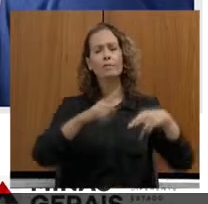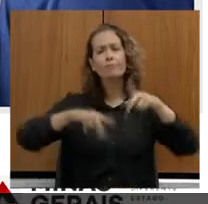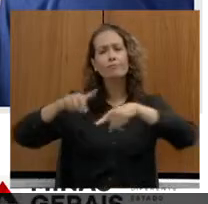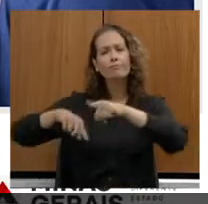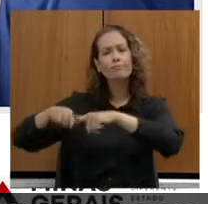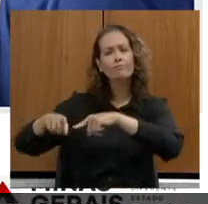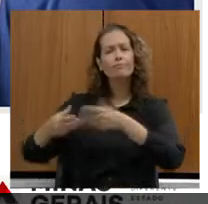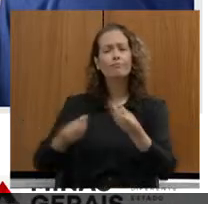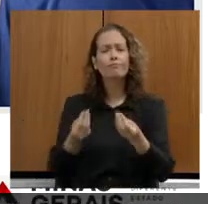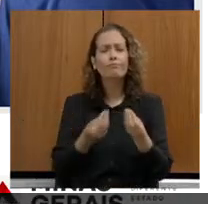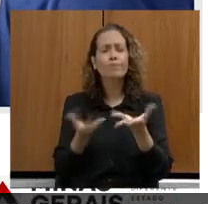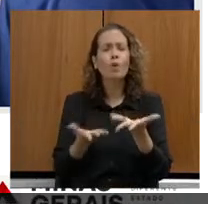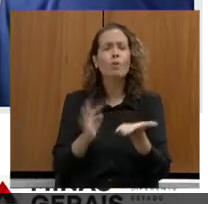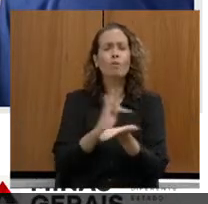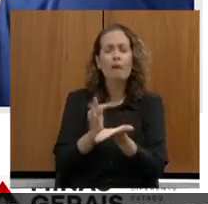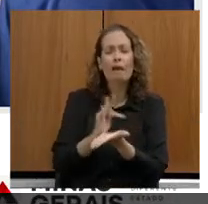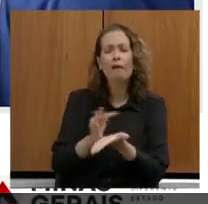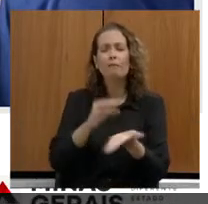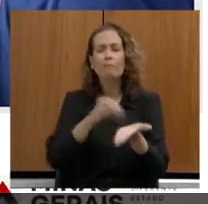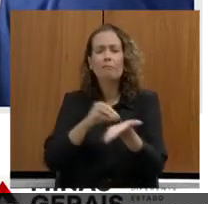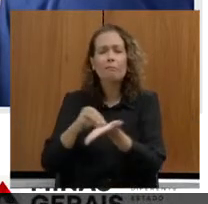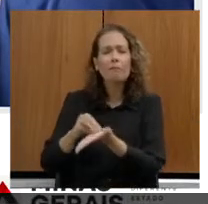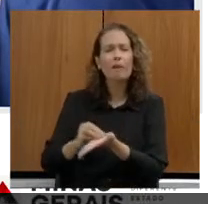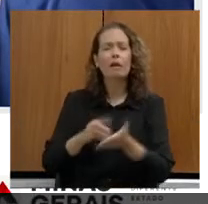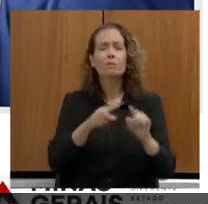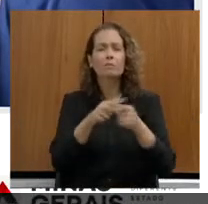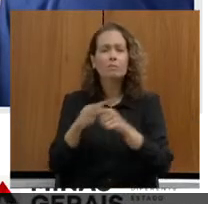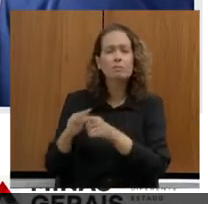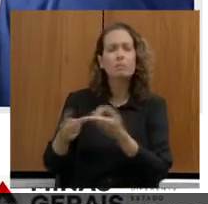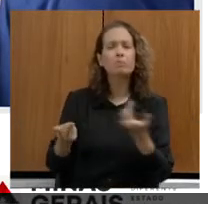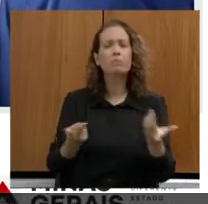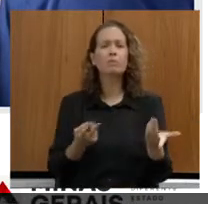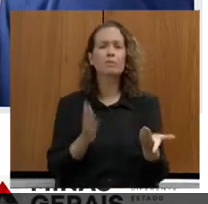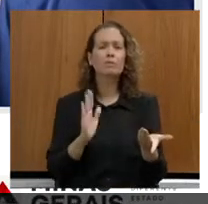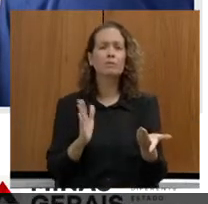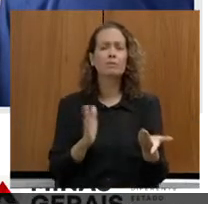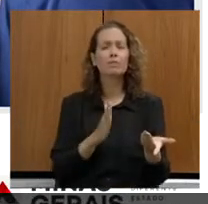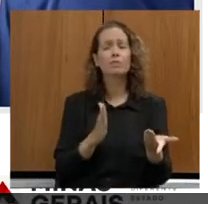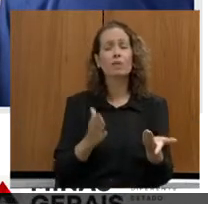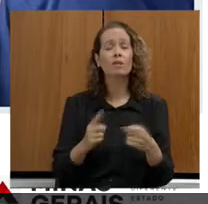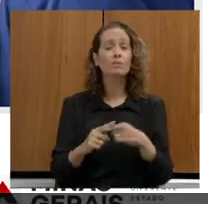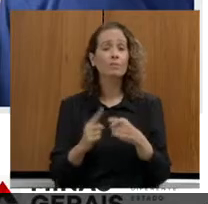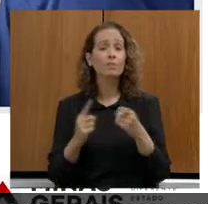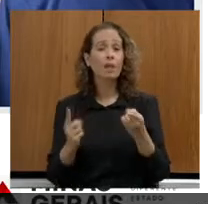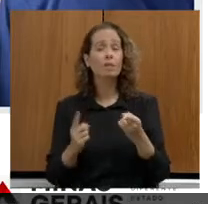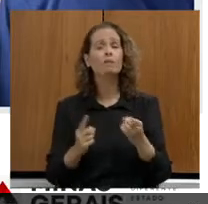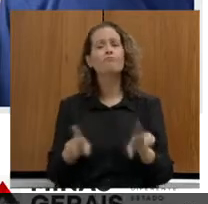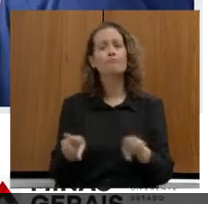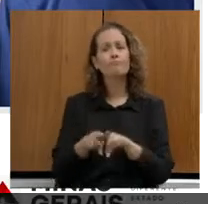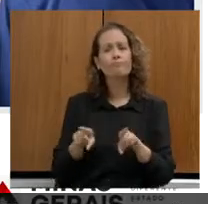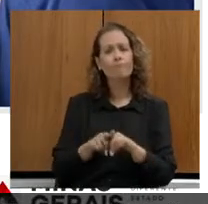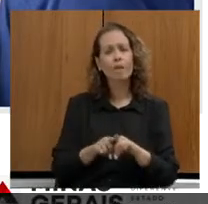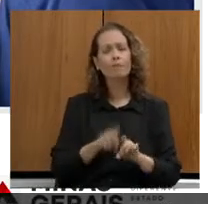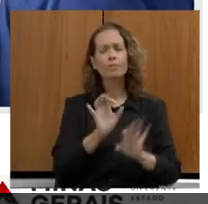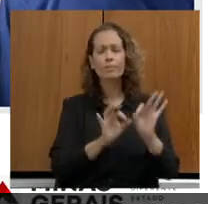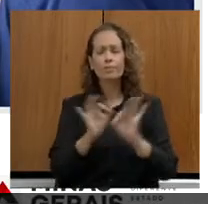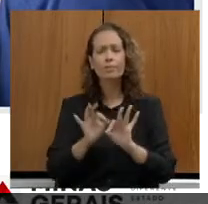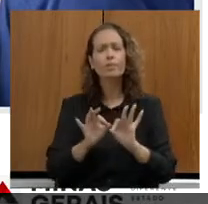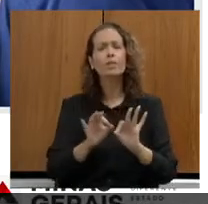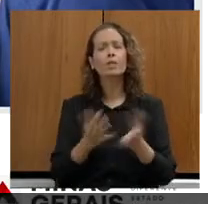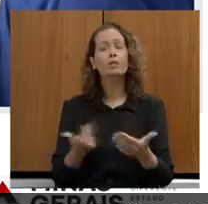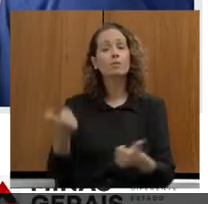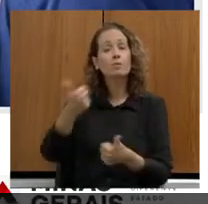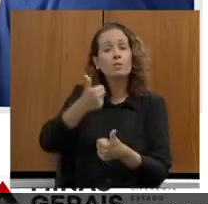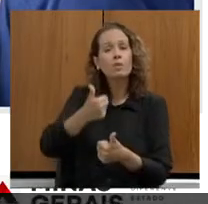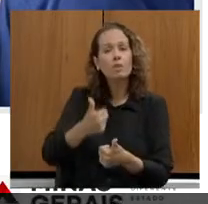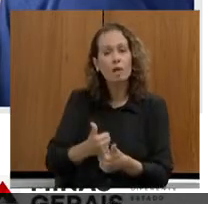a defasagem técnica né de período de validade da respectiva máquina fizemos a substituição de cinquenta